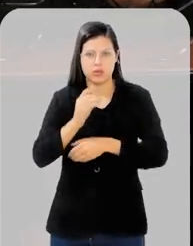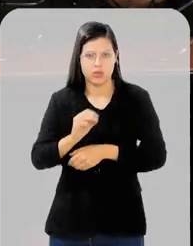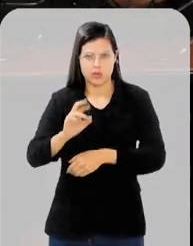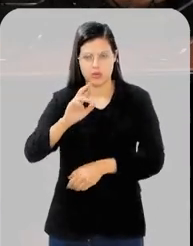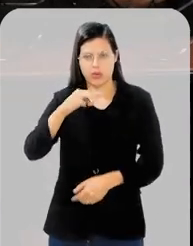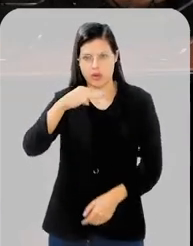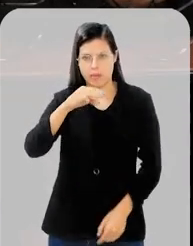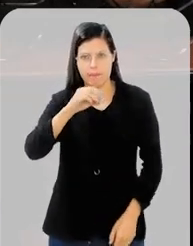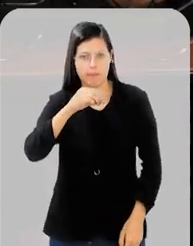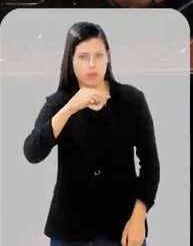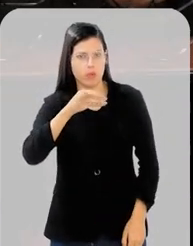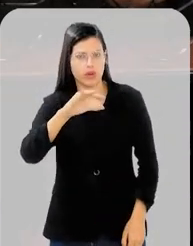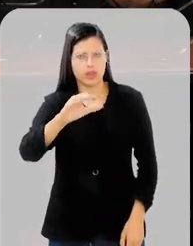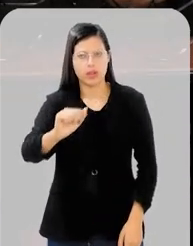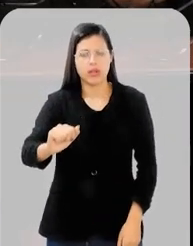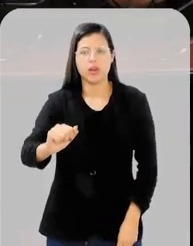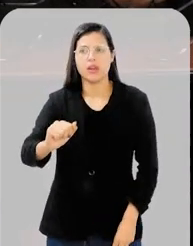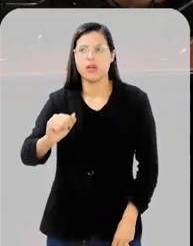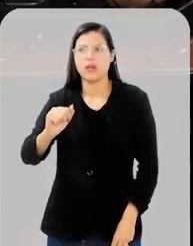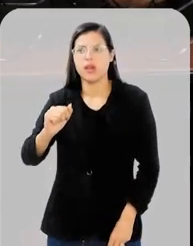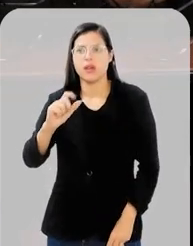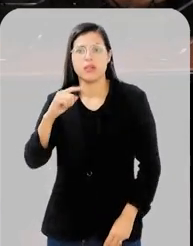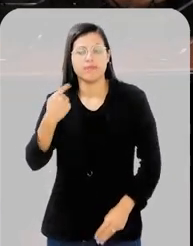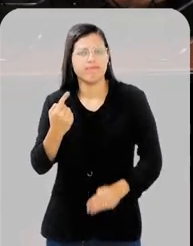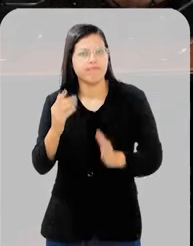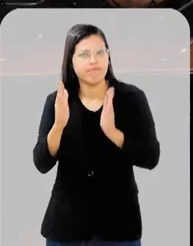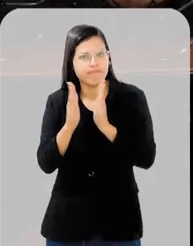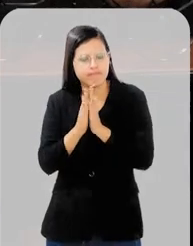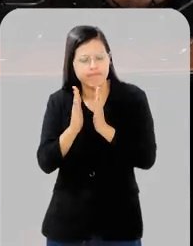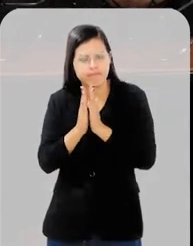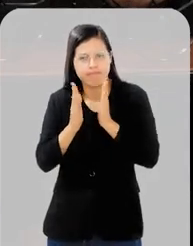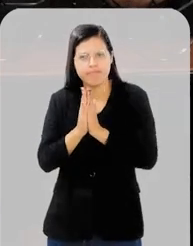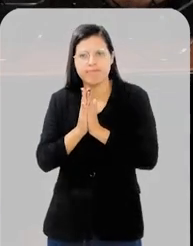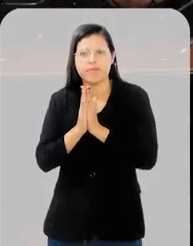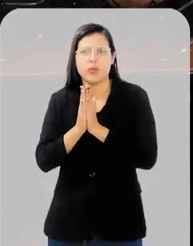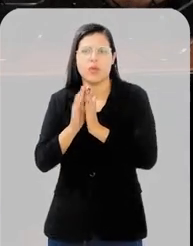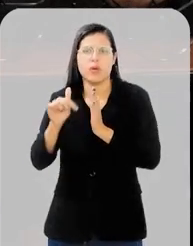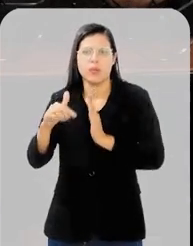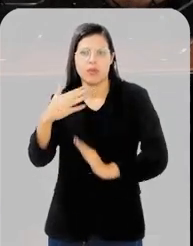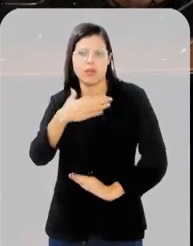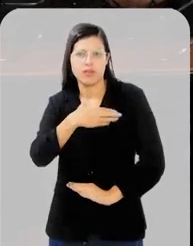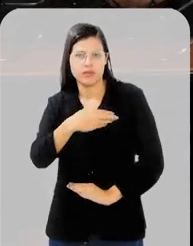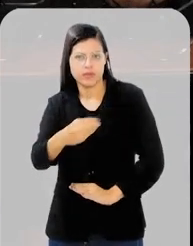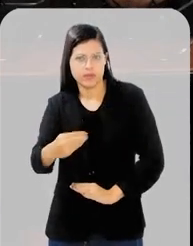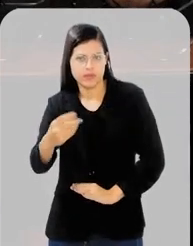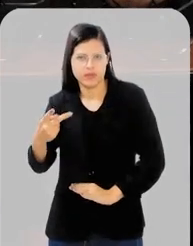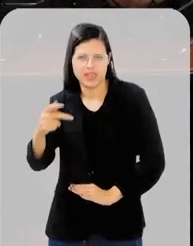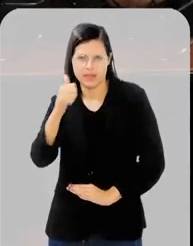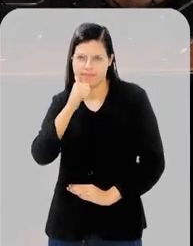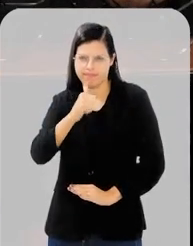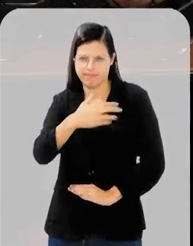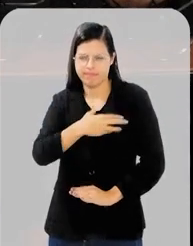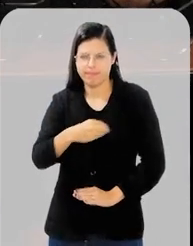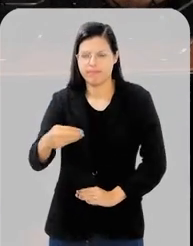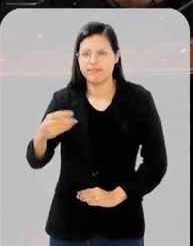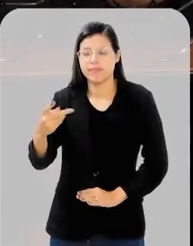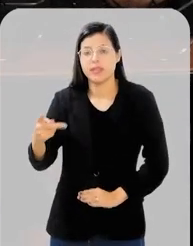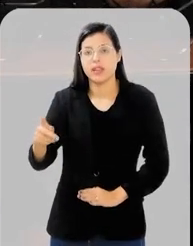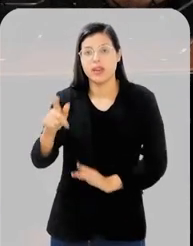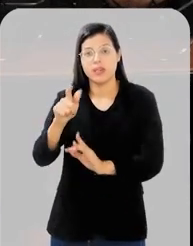doutora Mônica que nós rezamos o tempo todo pela ív que era filha